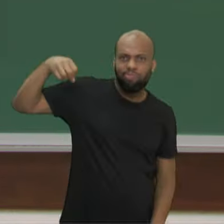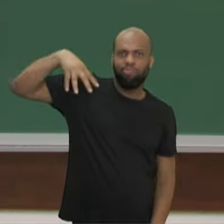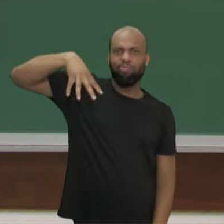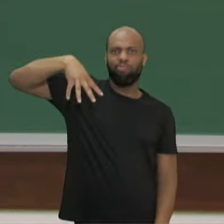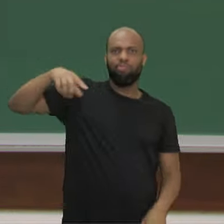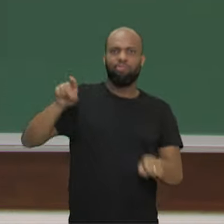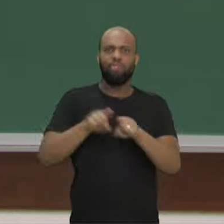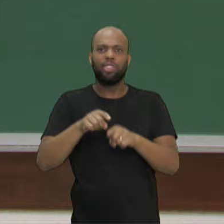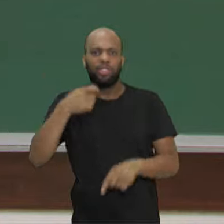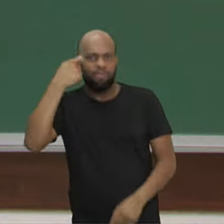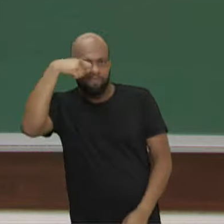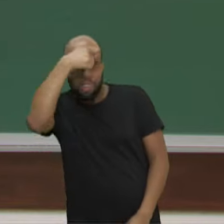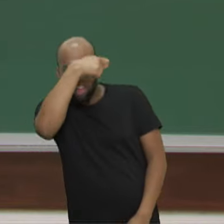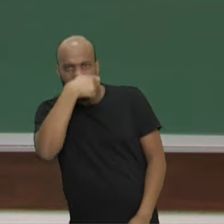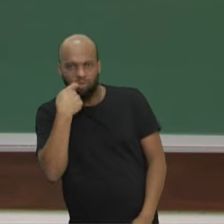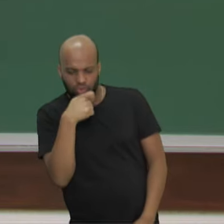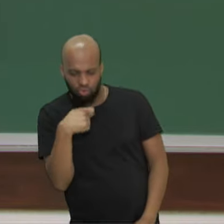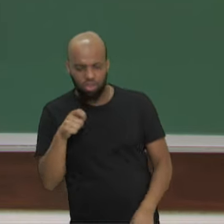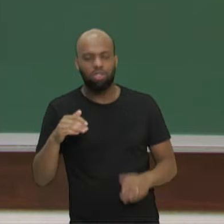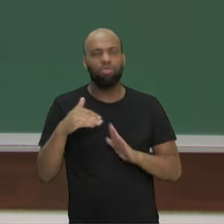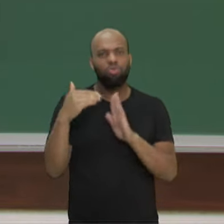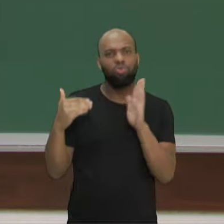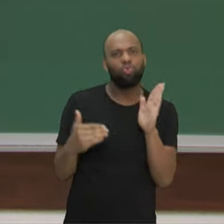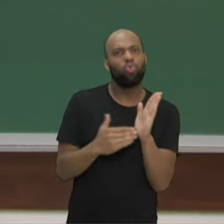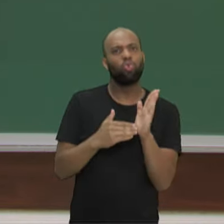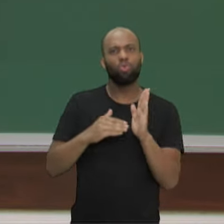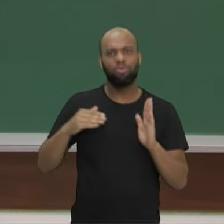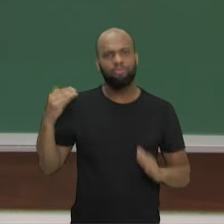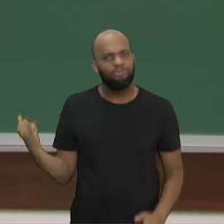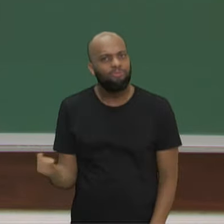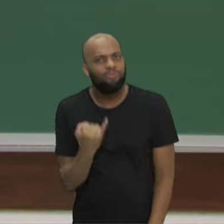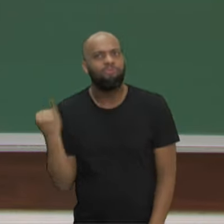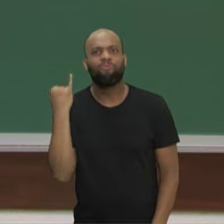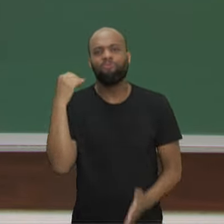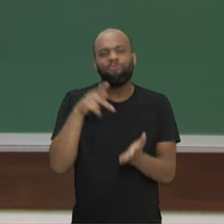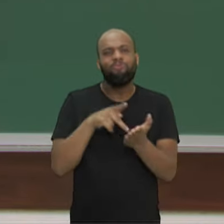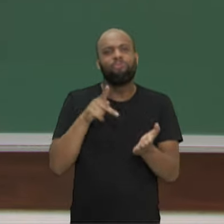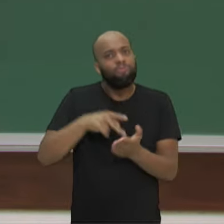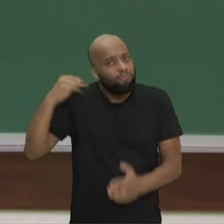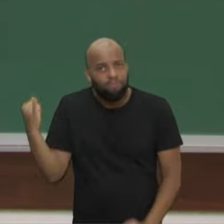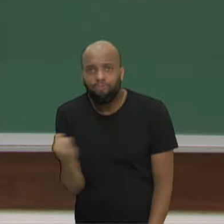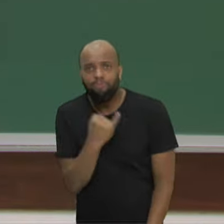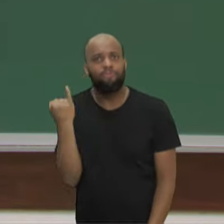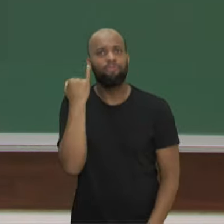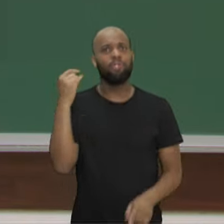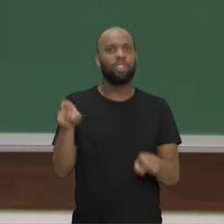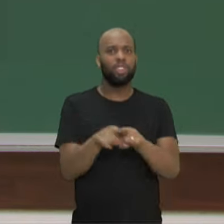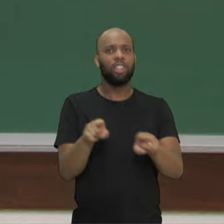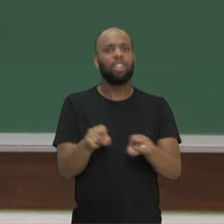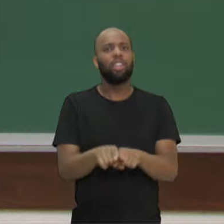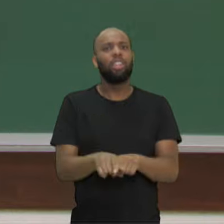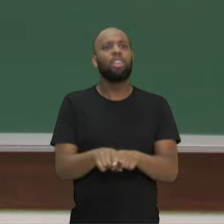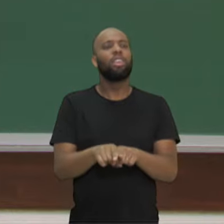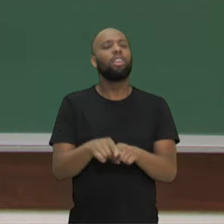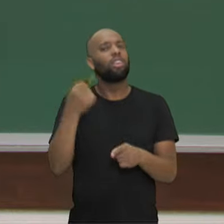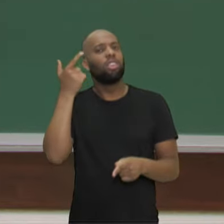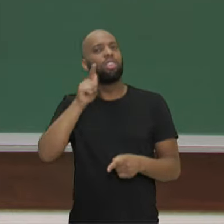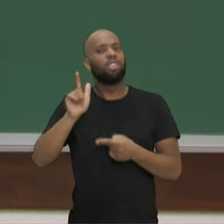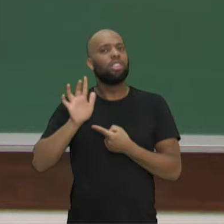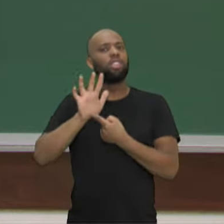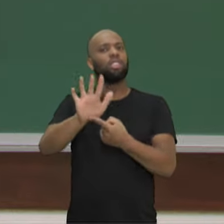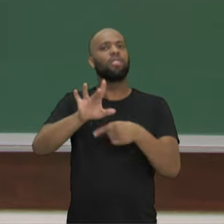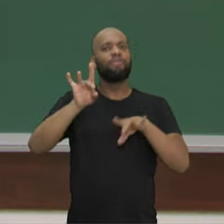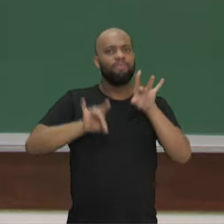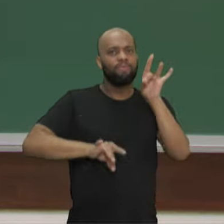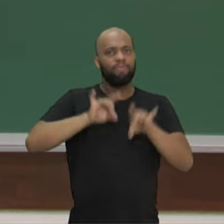iluminação, a maquiagem, enfim, tudo é muito importante. E é importante para acontecer uma apresentação